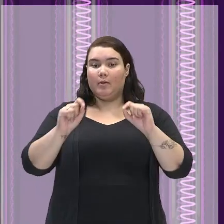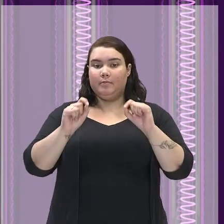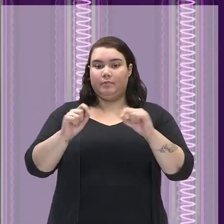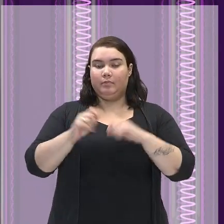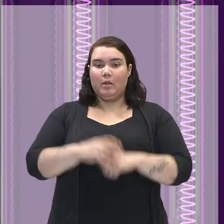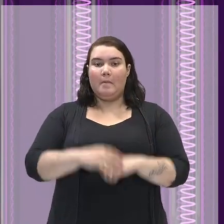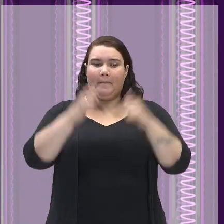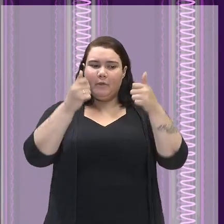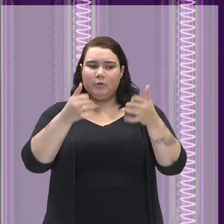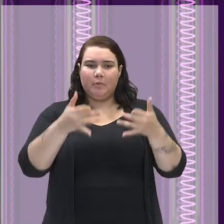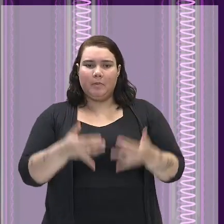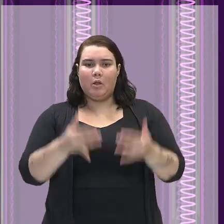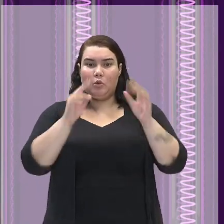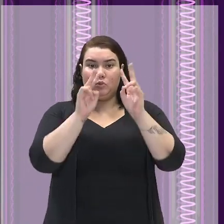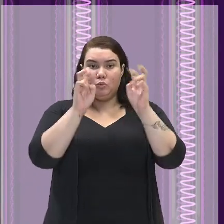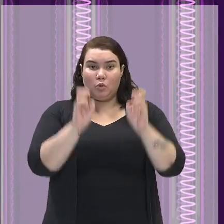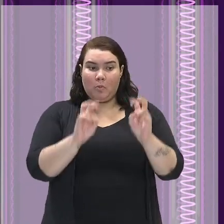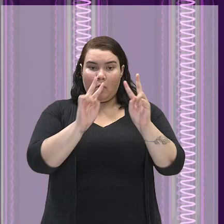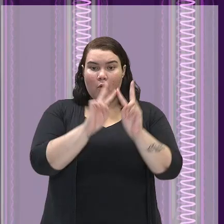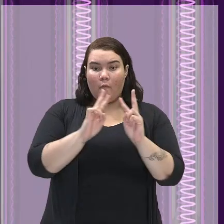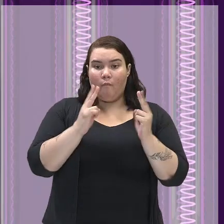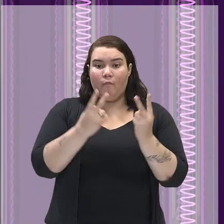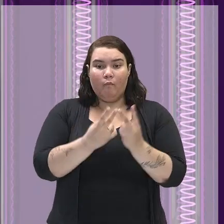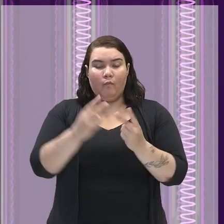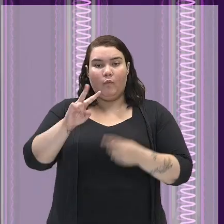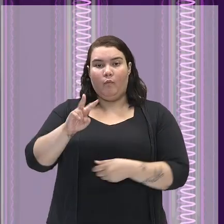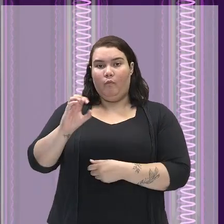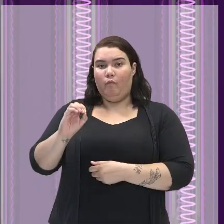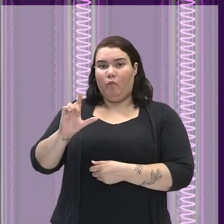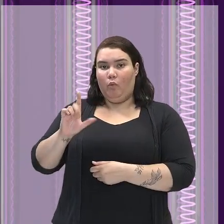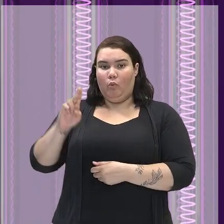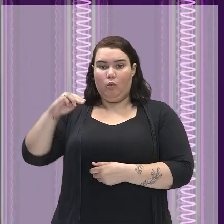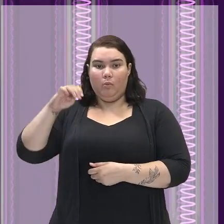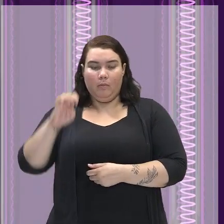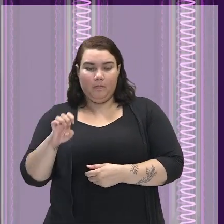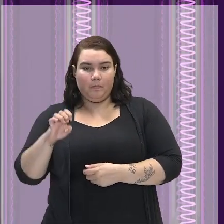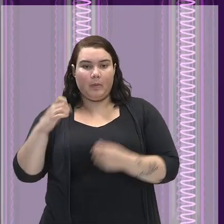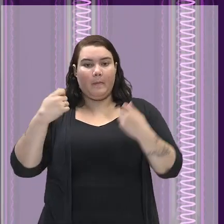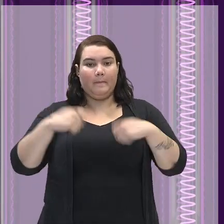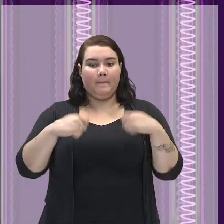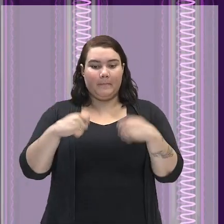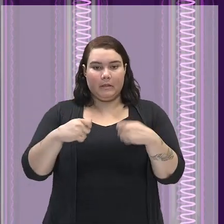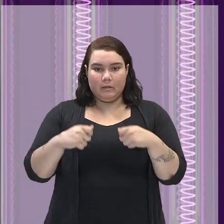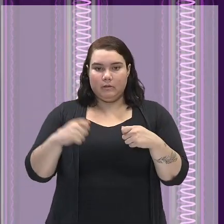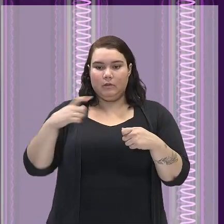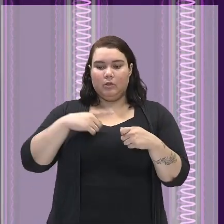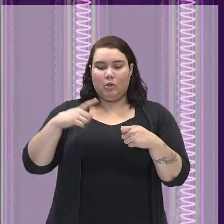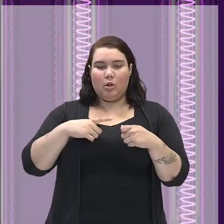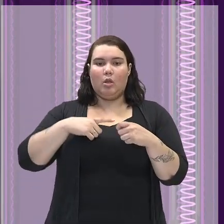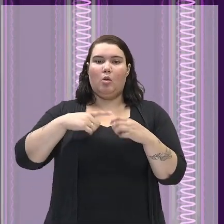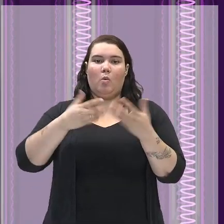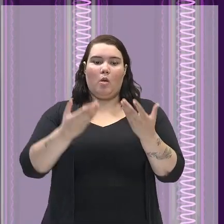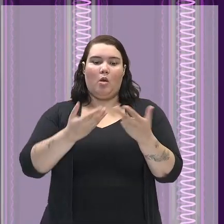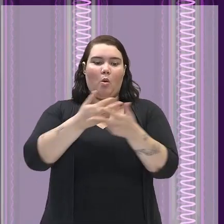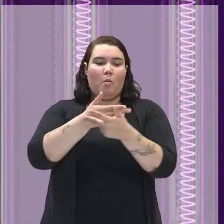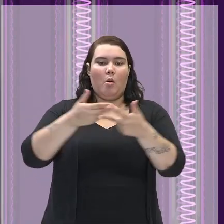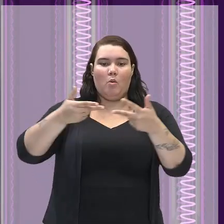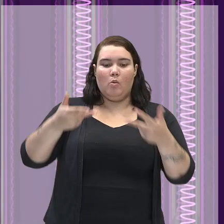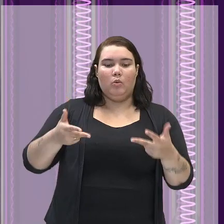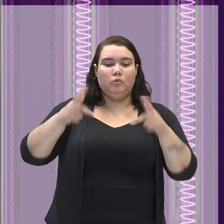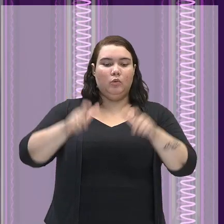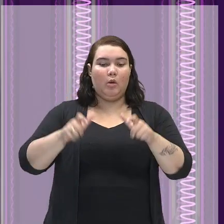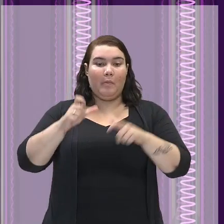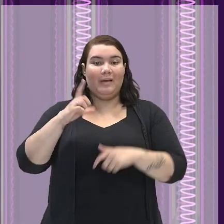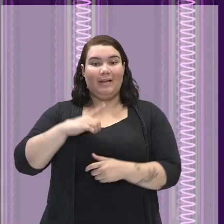de volume, nós precisamos ter algo no espaço tridimensional, ou